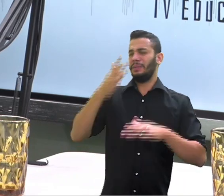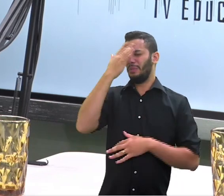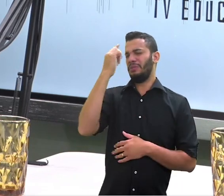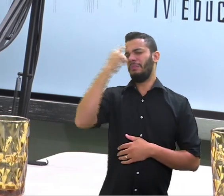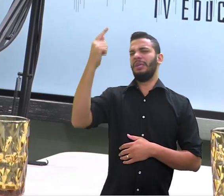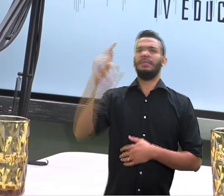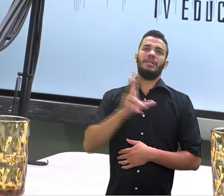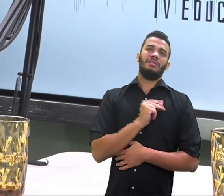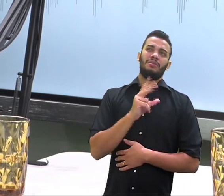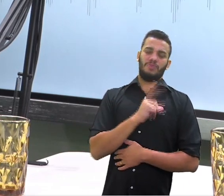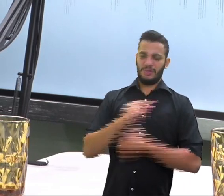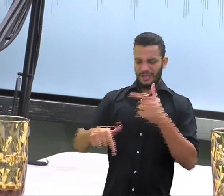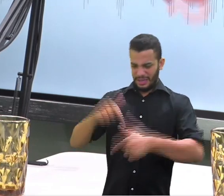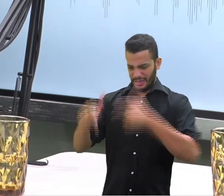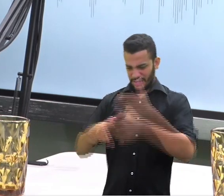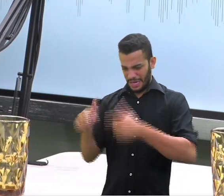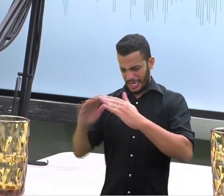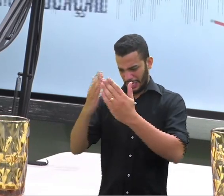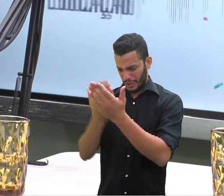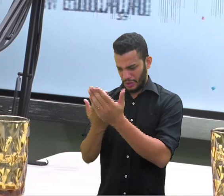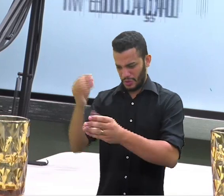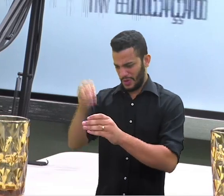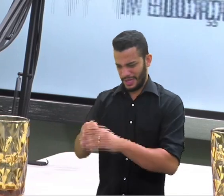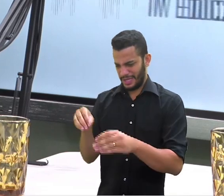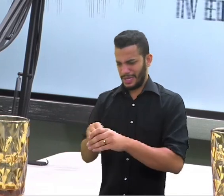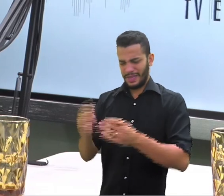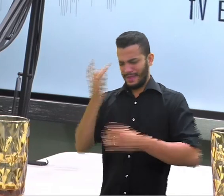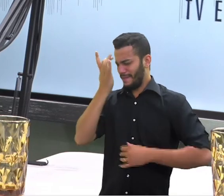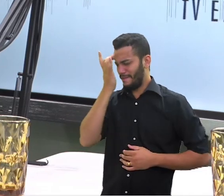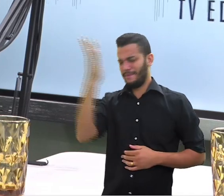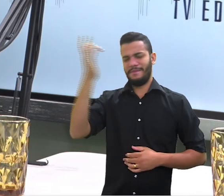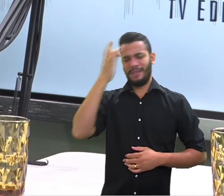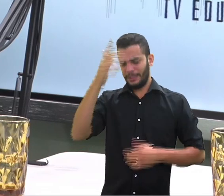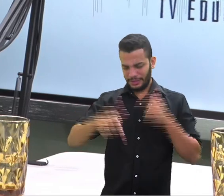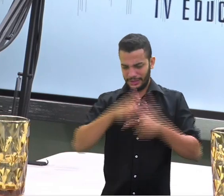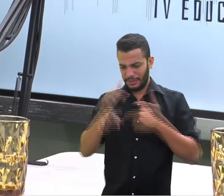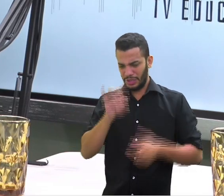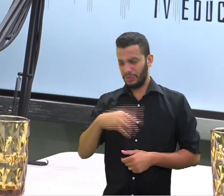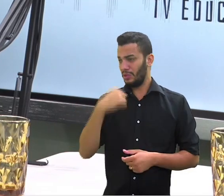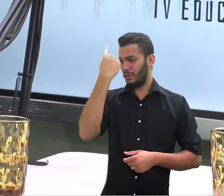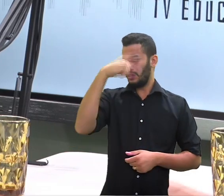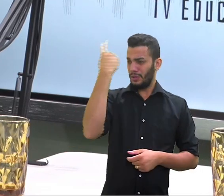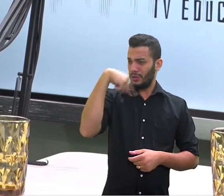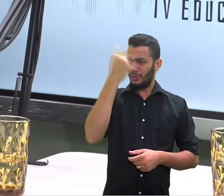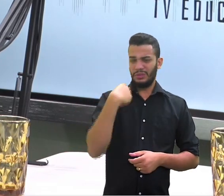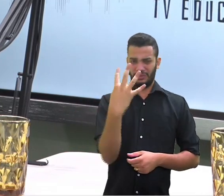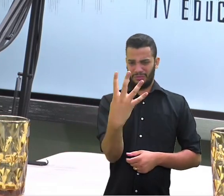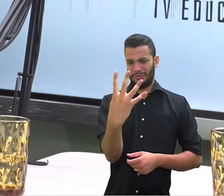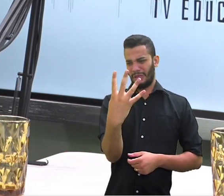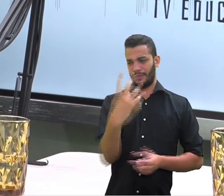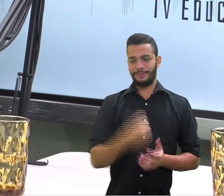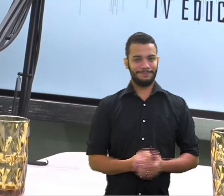dá a aula e corrige prova depois. Então, existe uma jornada oculta dos professores e funcionários que muitos